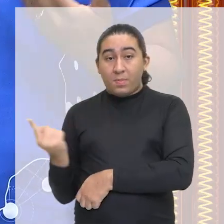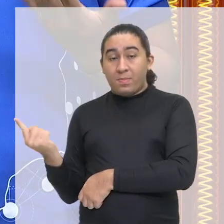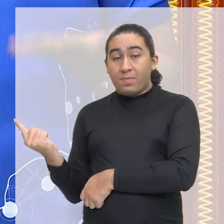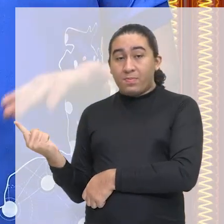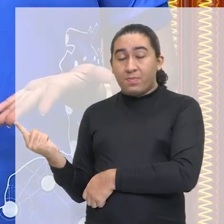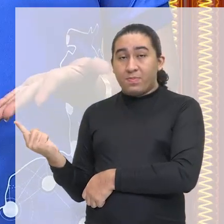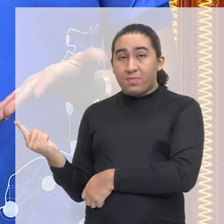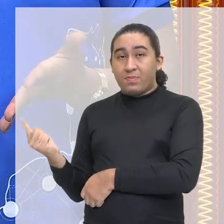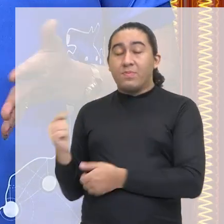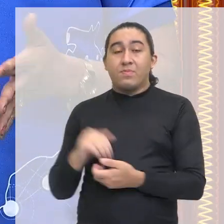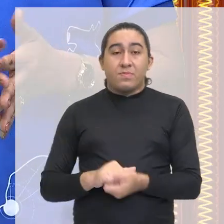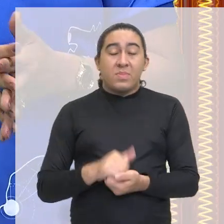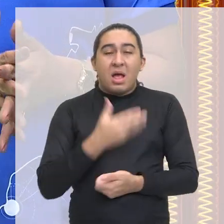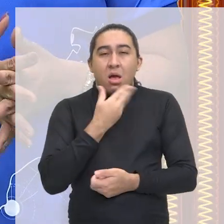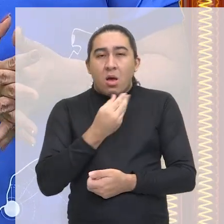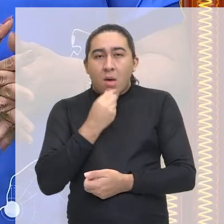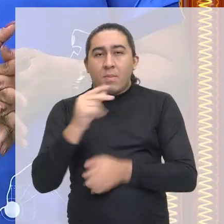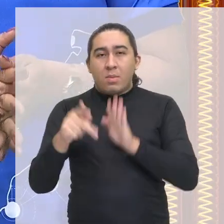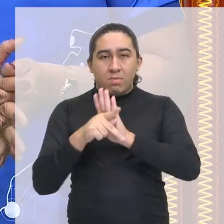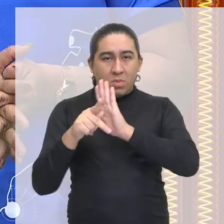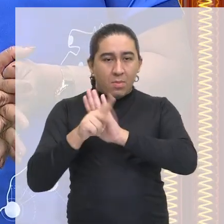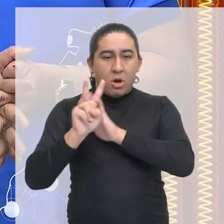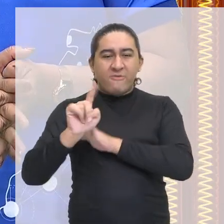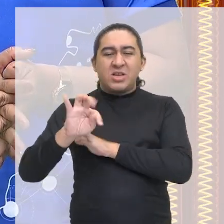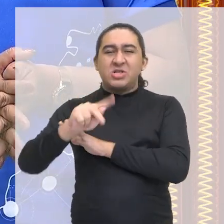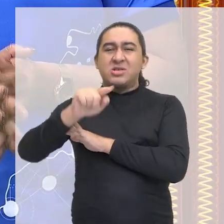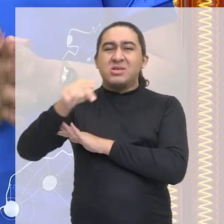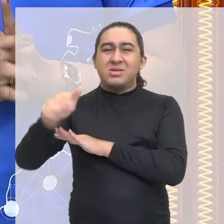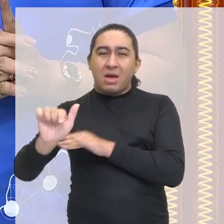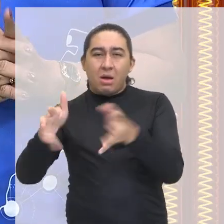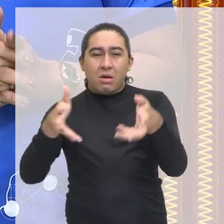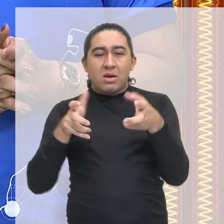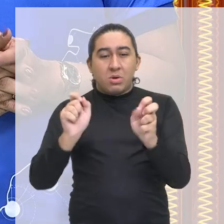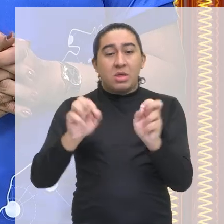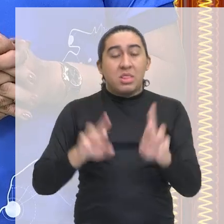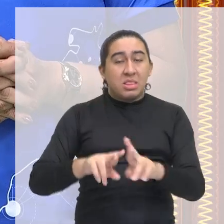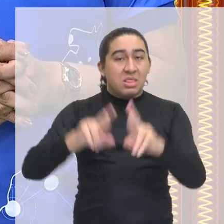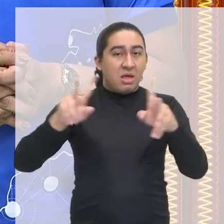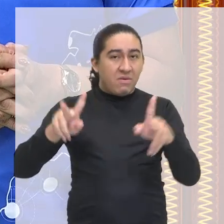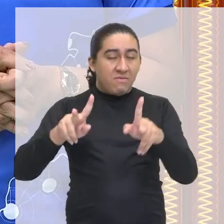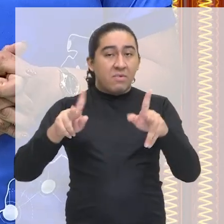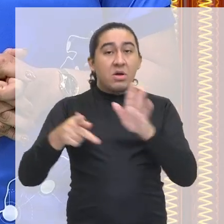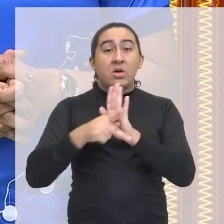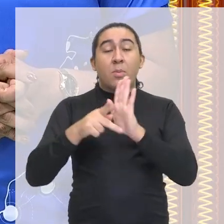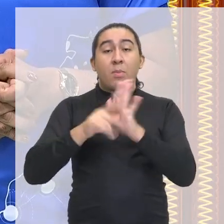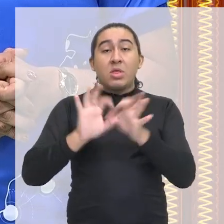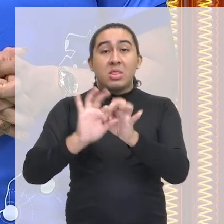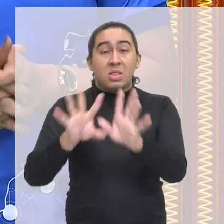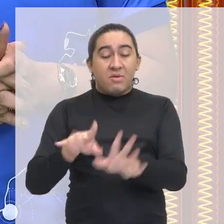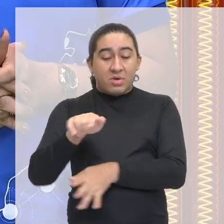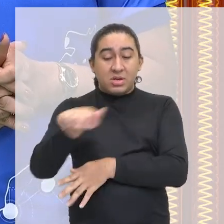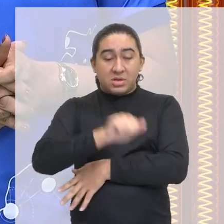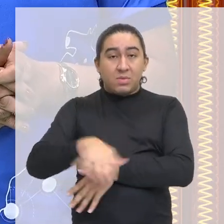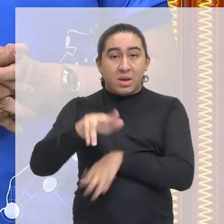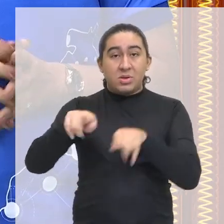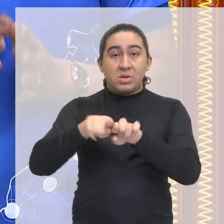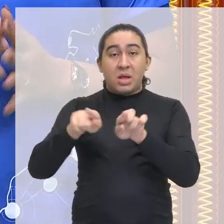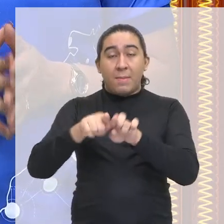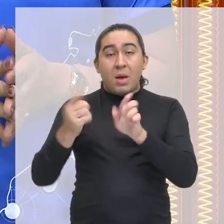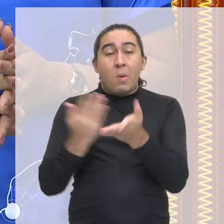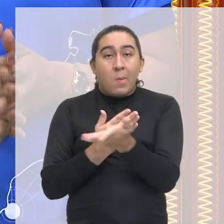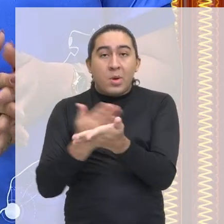que é justamente do Vietnã, líder do movimento de independência vietnamita e fundador do Vietnã do